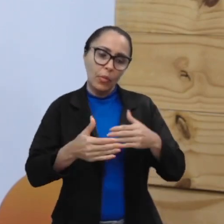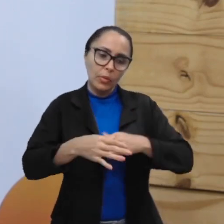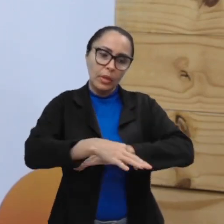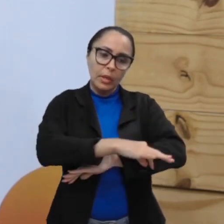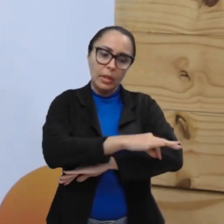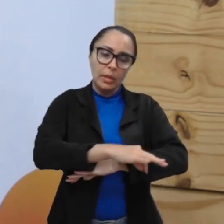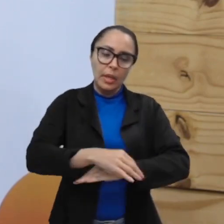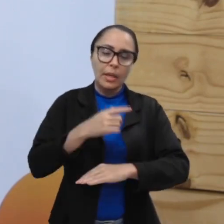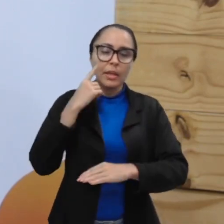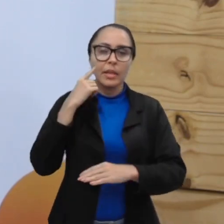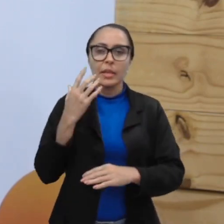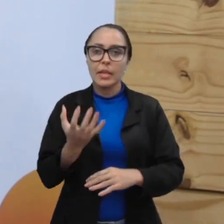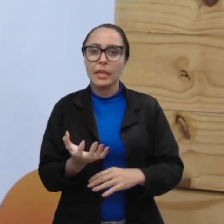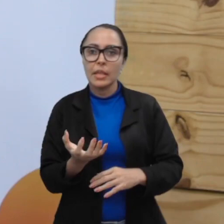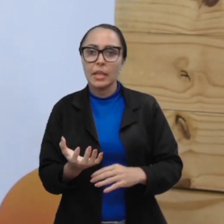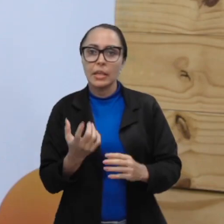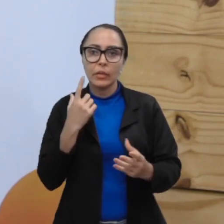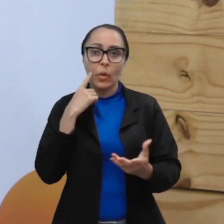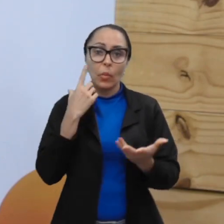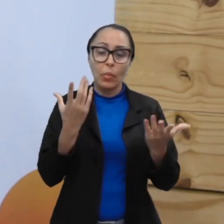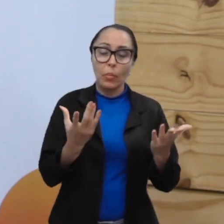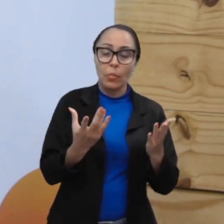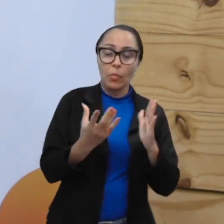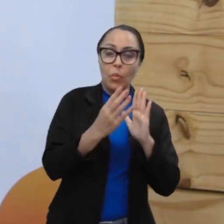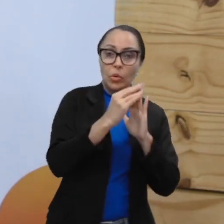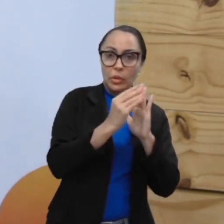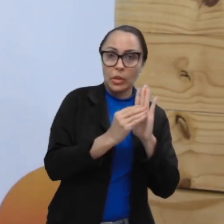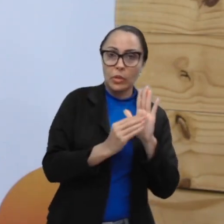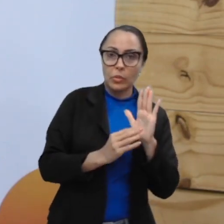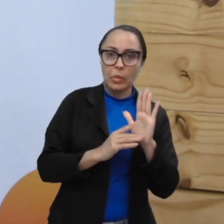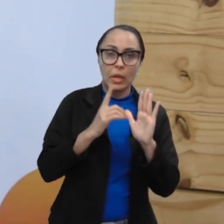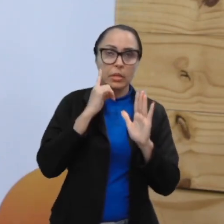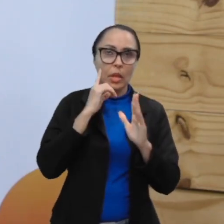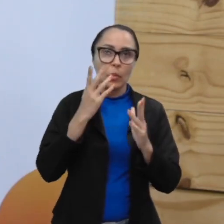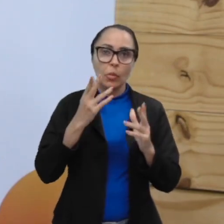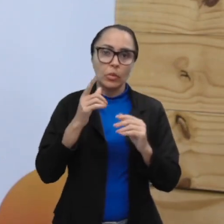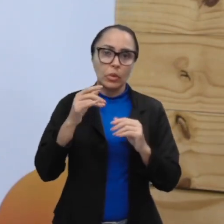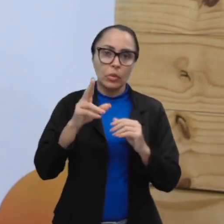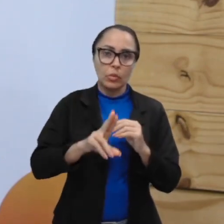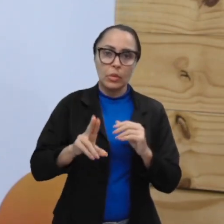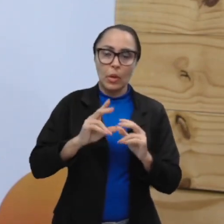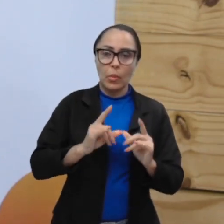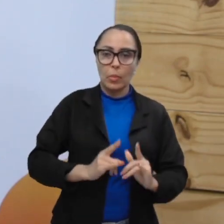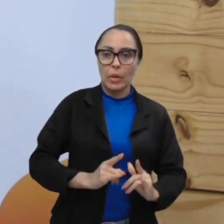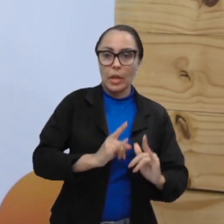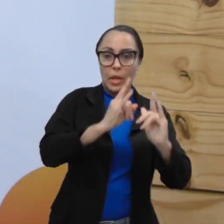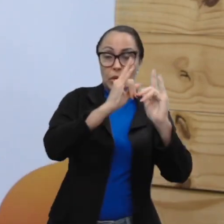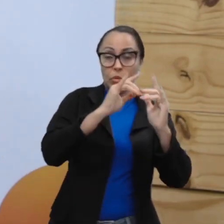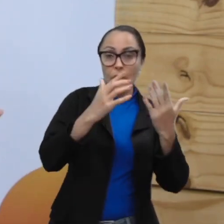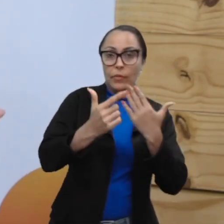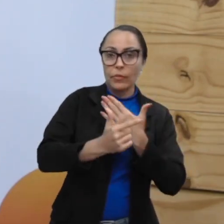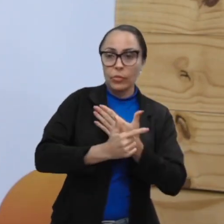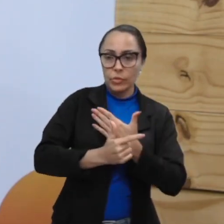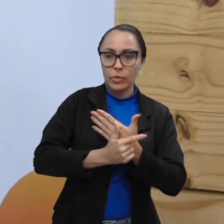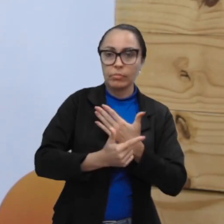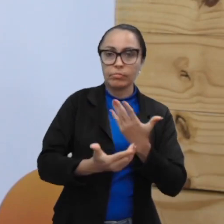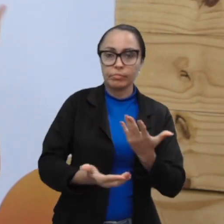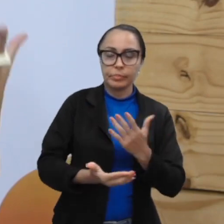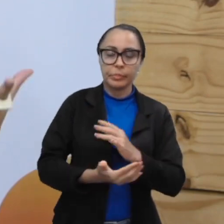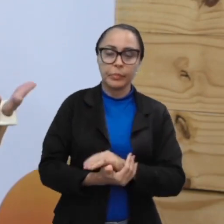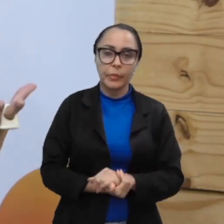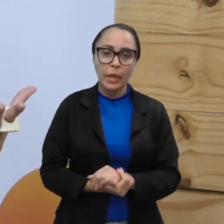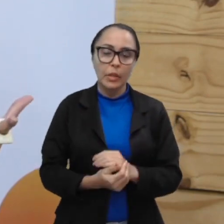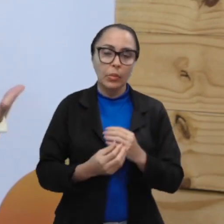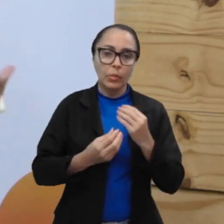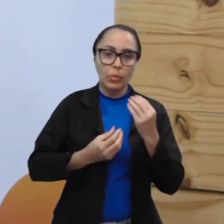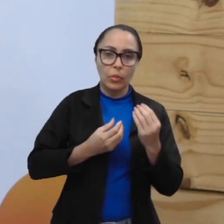equilíbrio à vida, aos modos de utilizar um prédio, por exemplo, a partir da função daquele prédio. Então, a